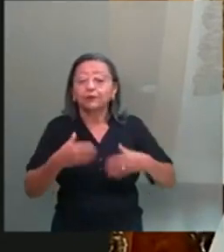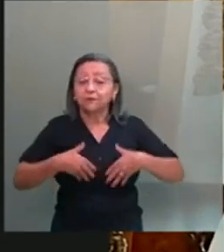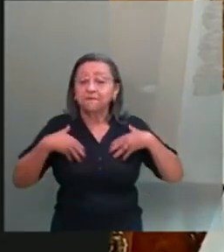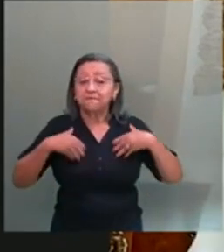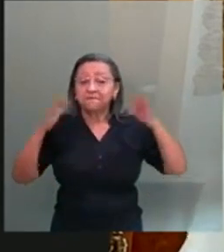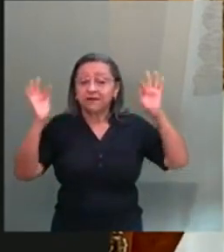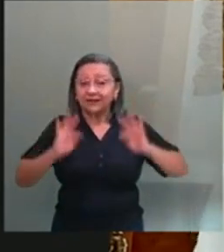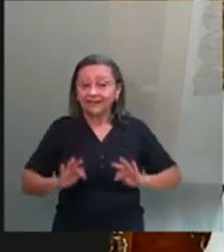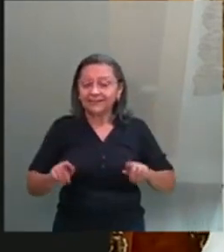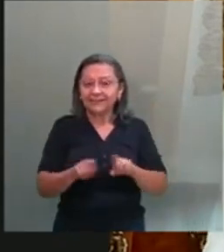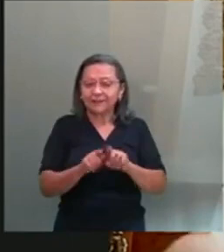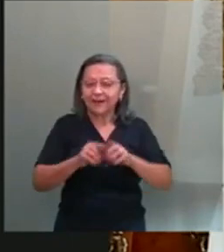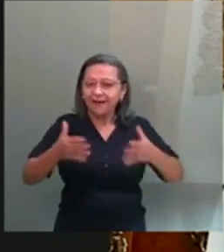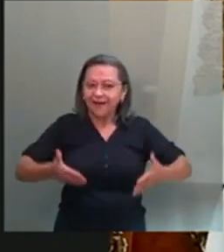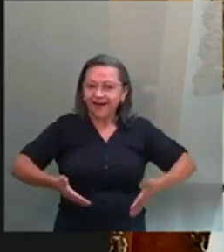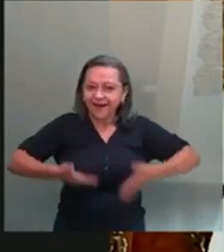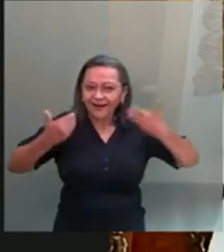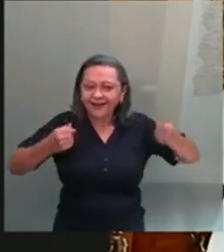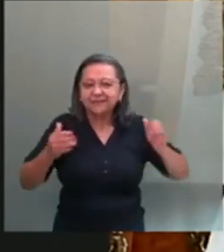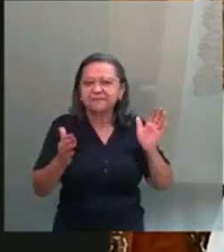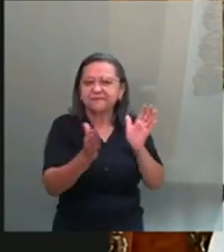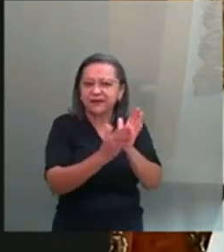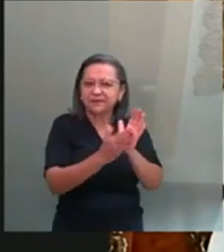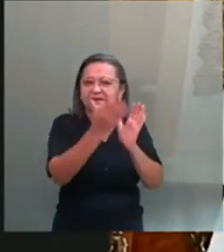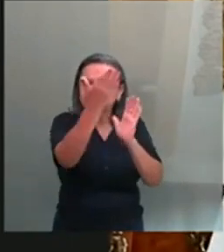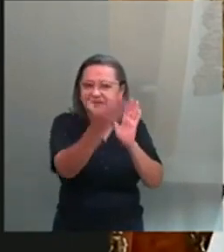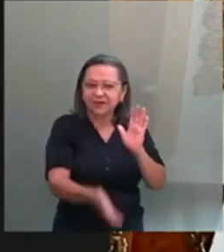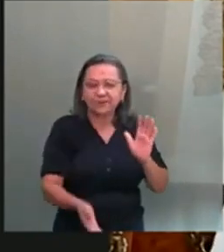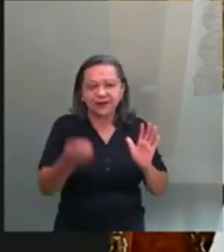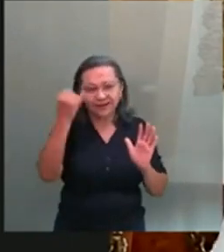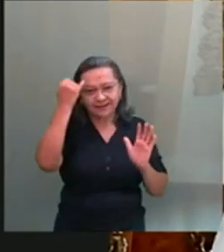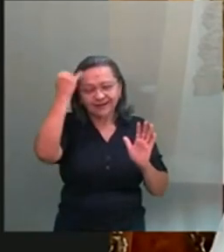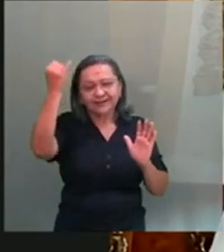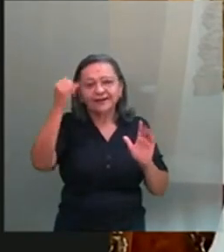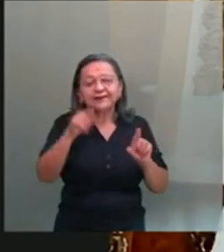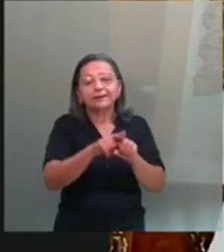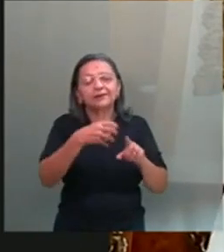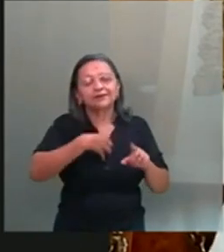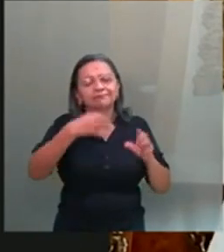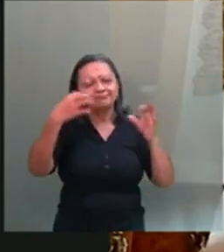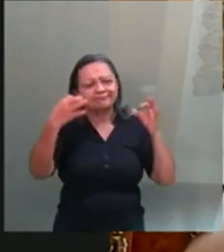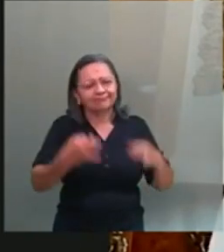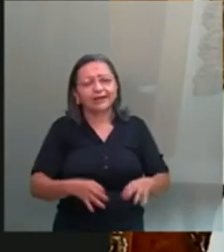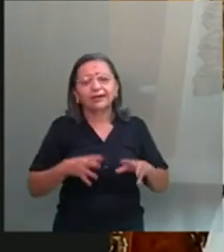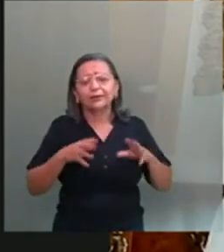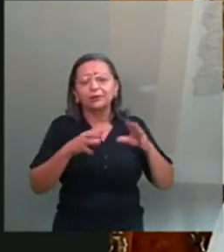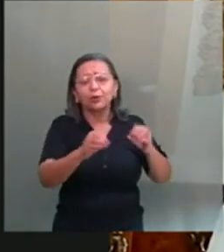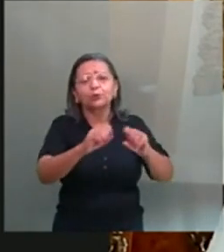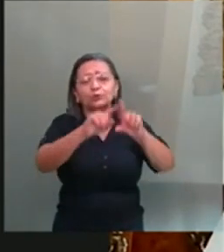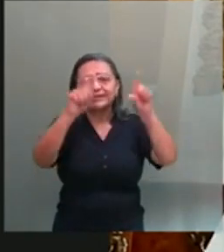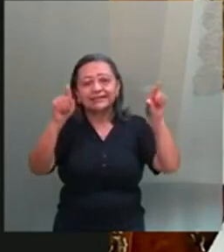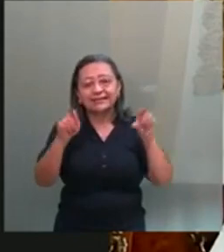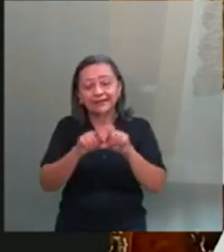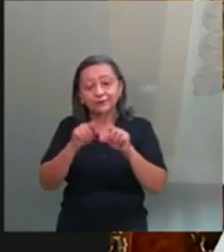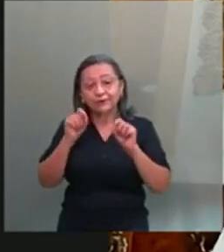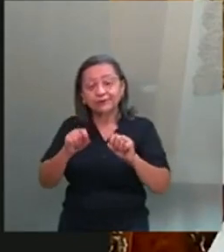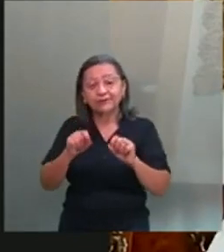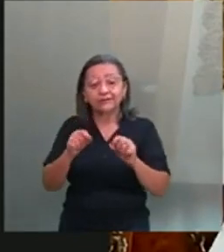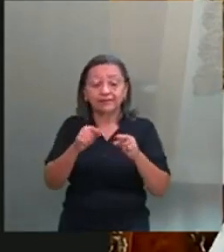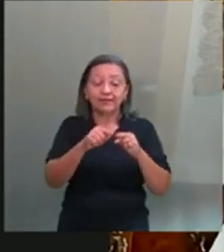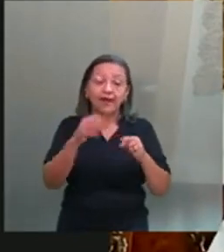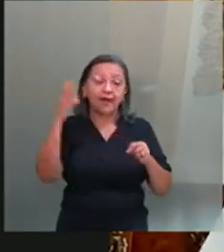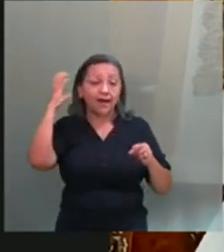feliz, alegre, parabenizá-lo pela iniciativa. Tenho certeza que todos os servidores, seja da